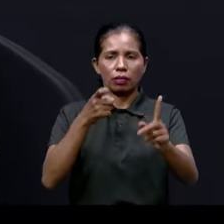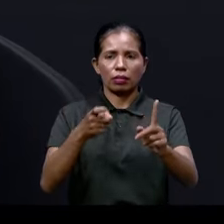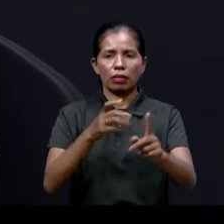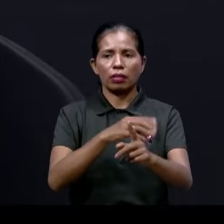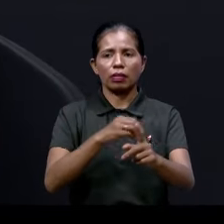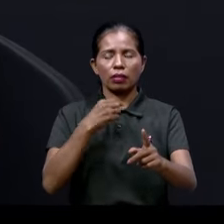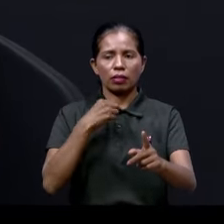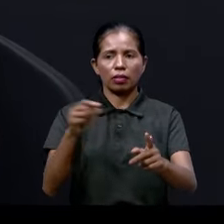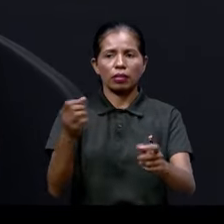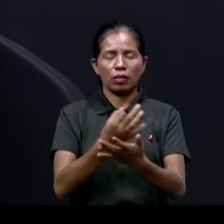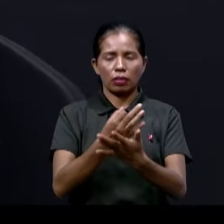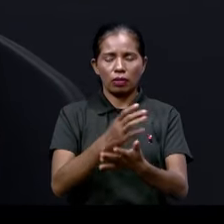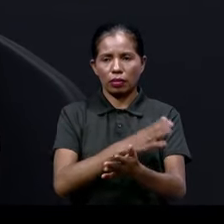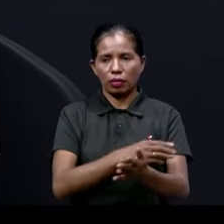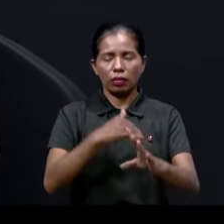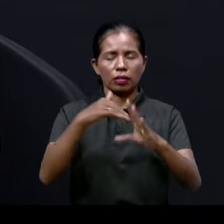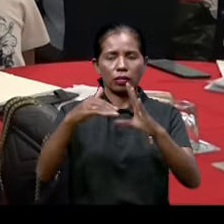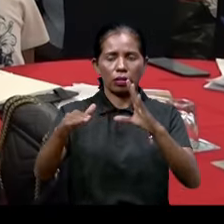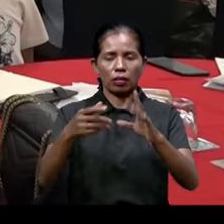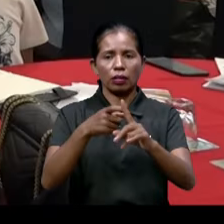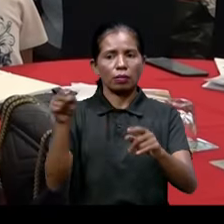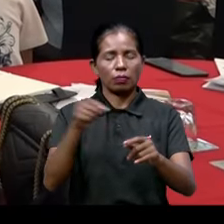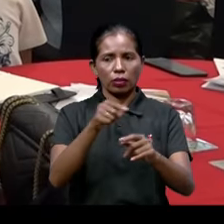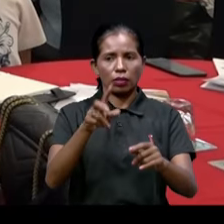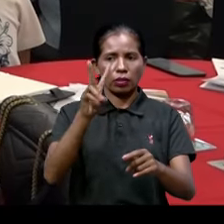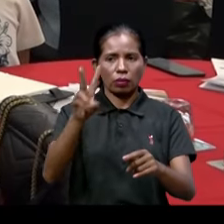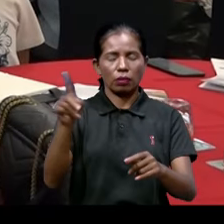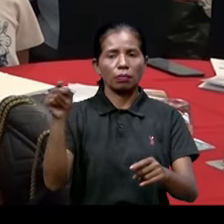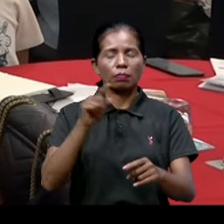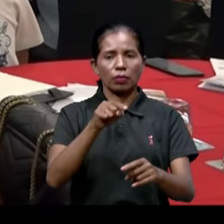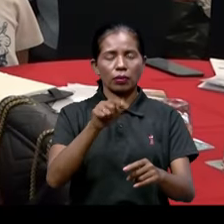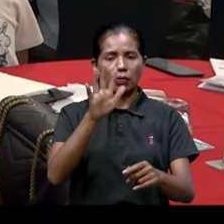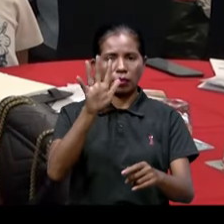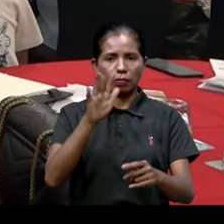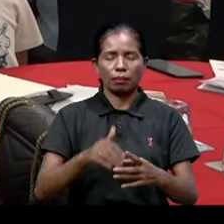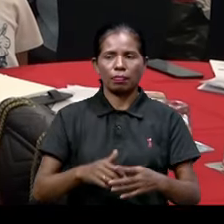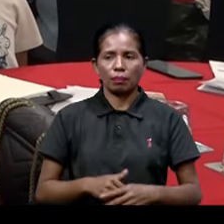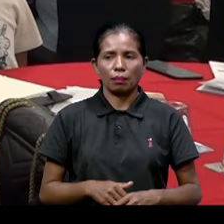venda montante direita no taxa seletivo por cento rua ponto lima. Equipa cobertura GMN.